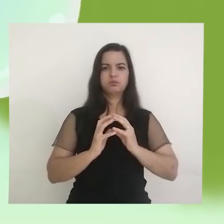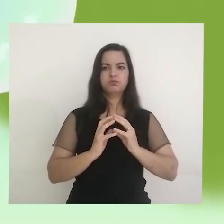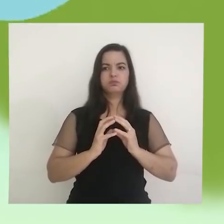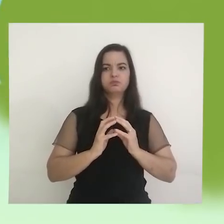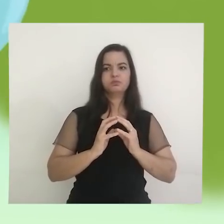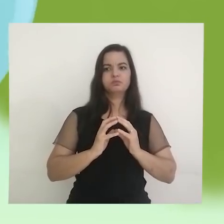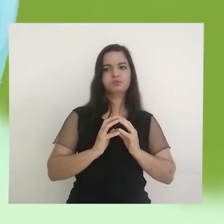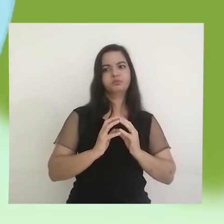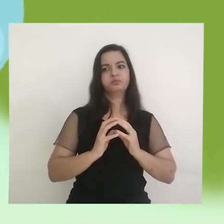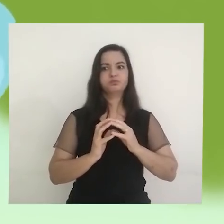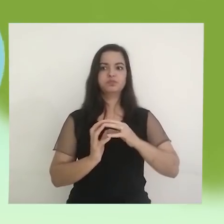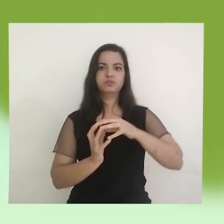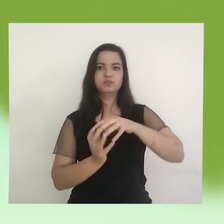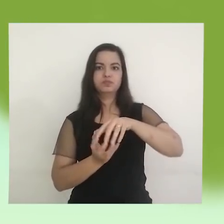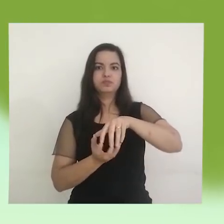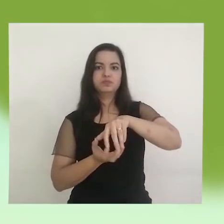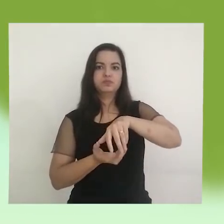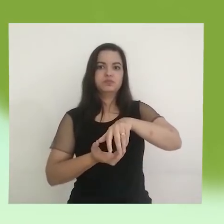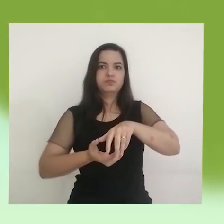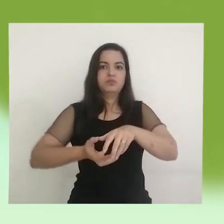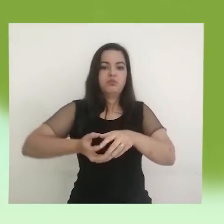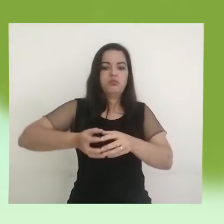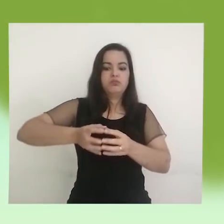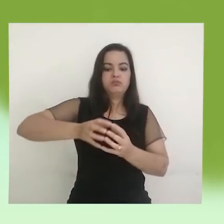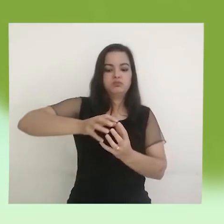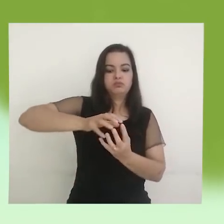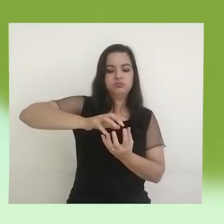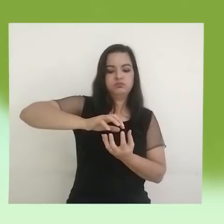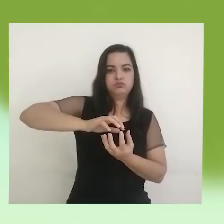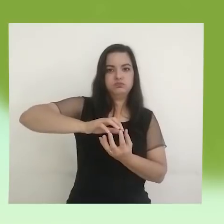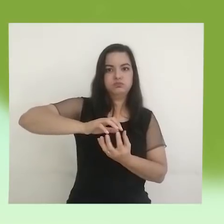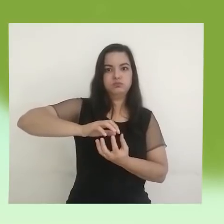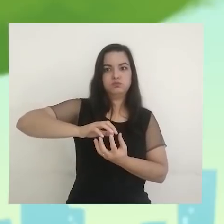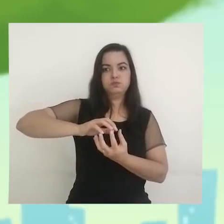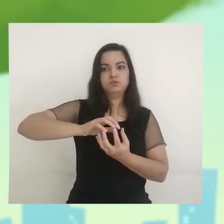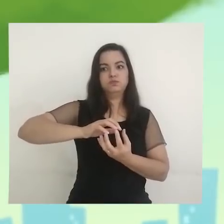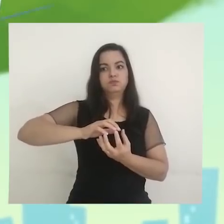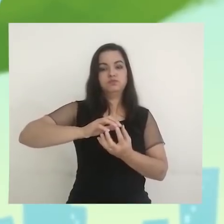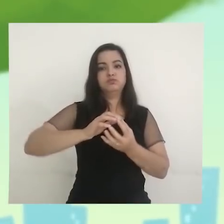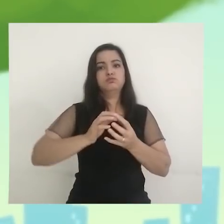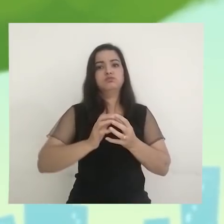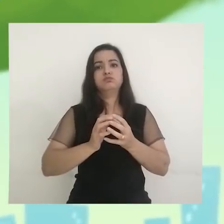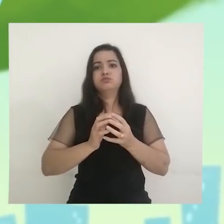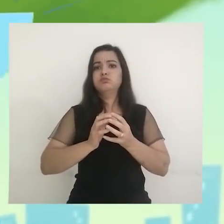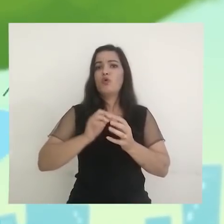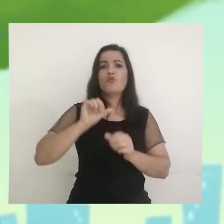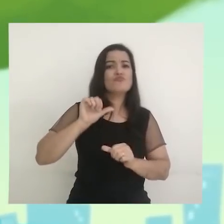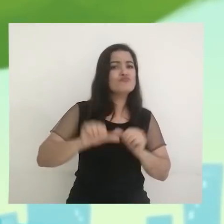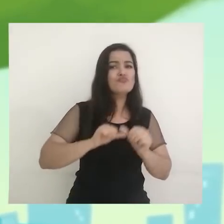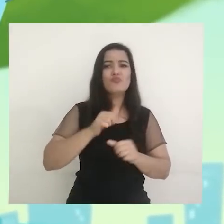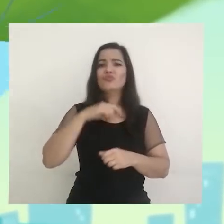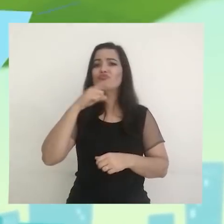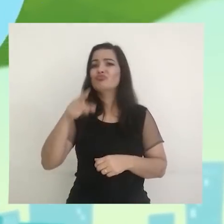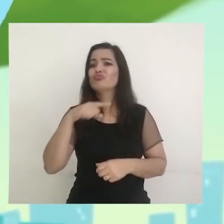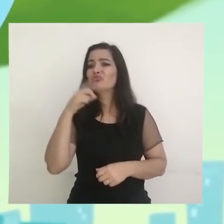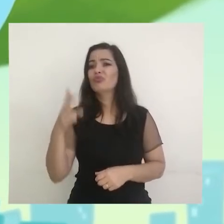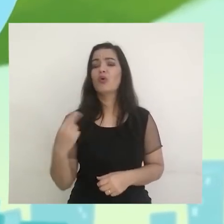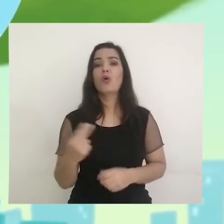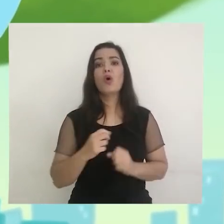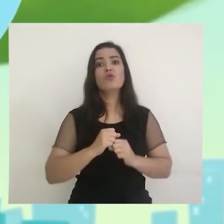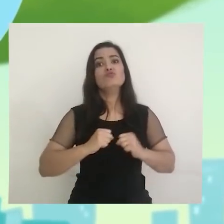Eu Eu não consigo.